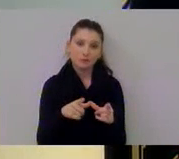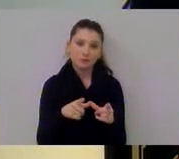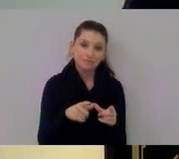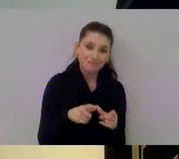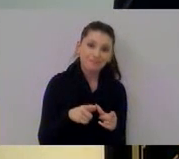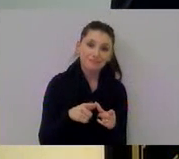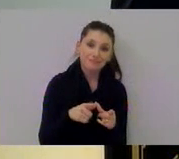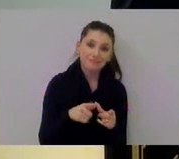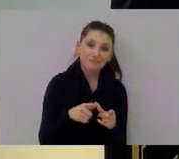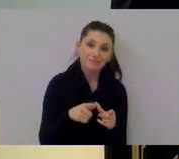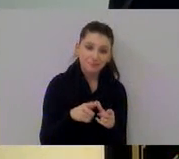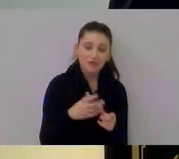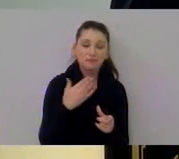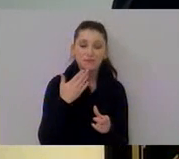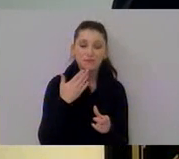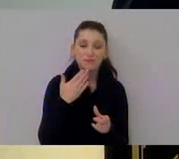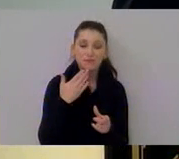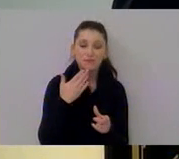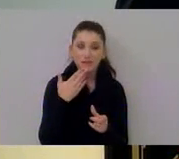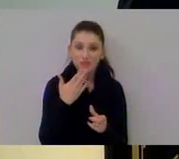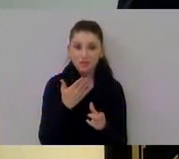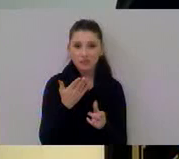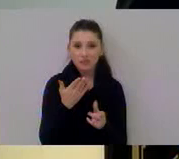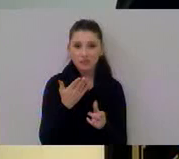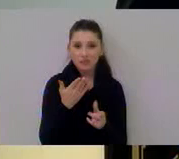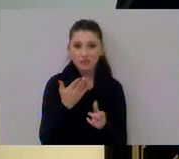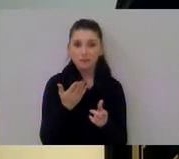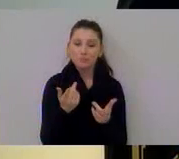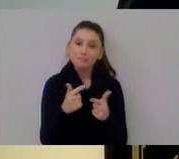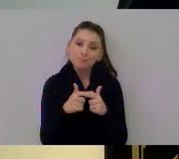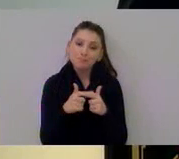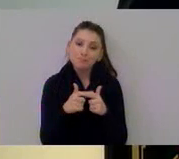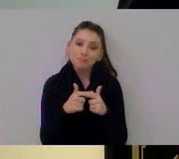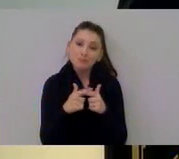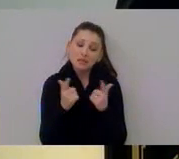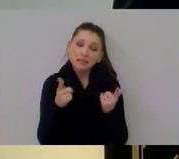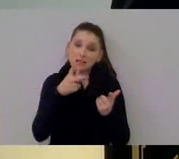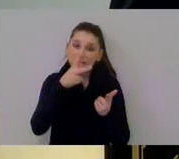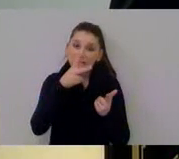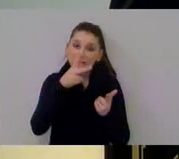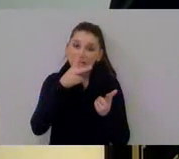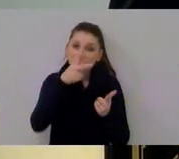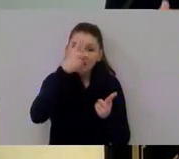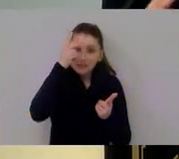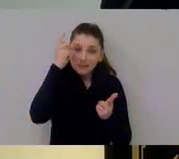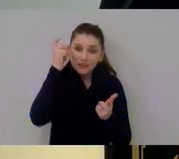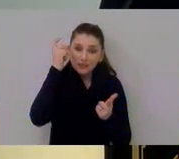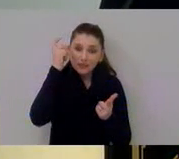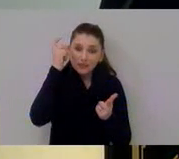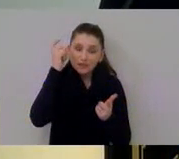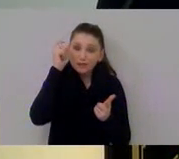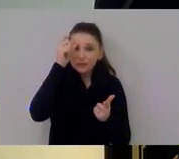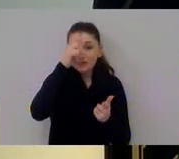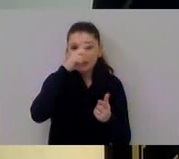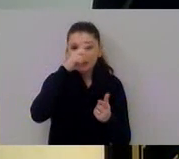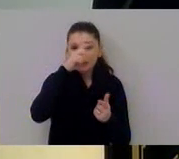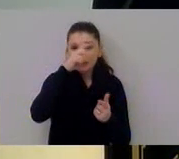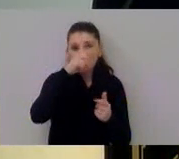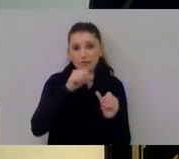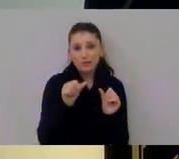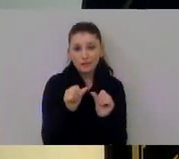prefeito possa fazer. Então a situação realmente estamos